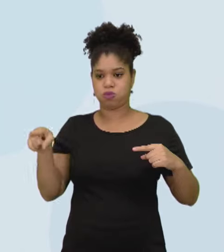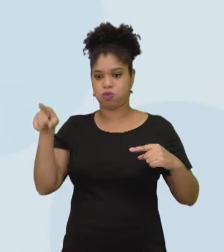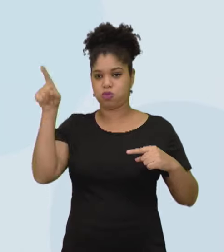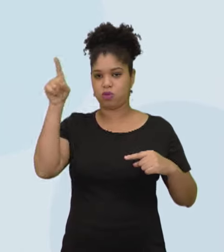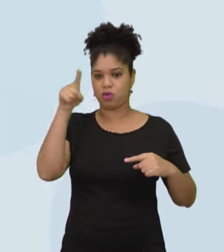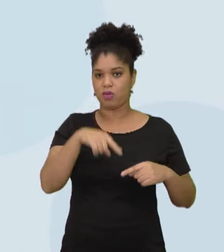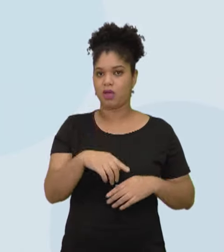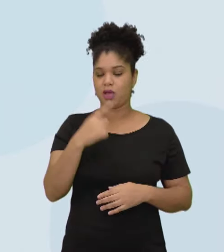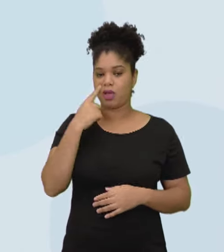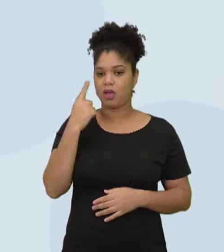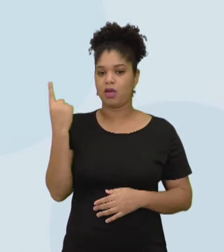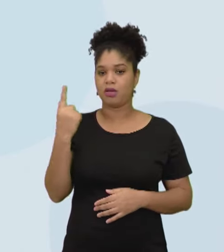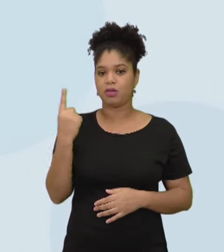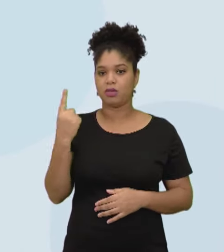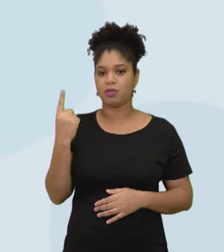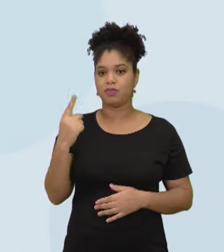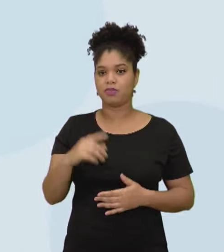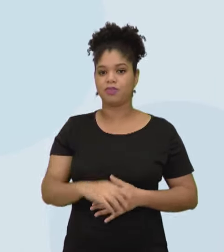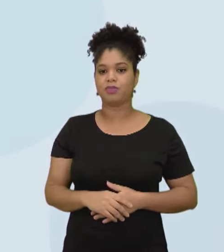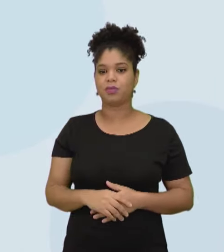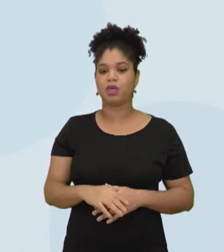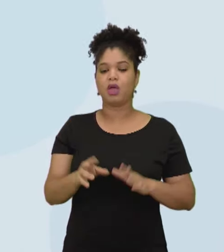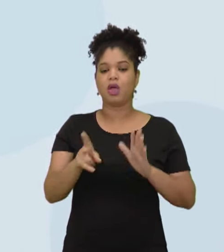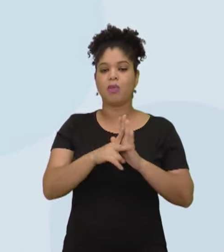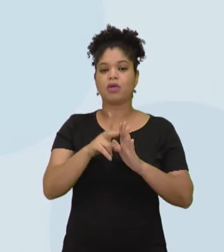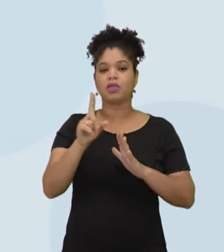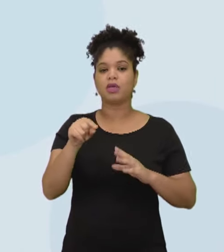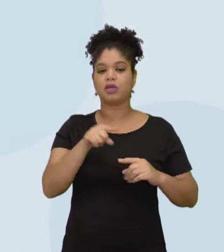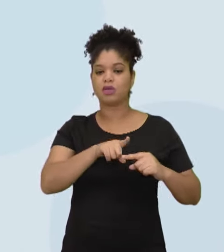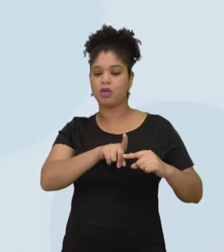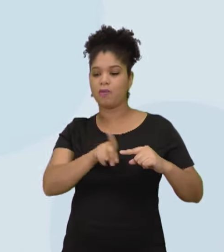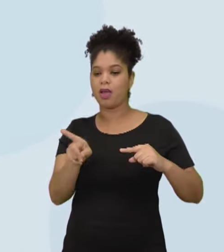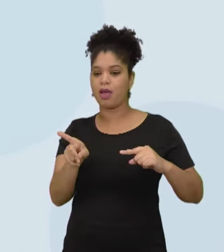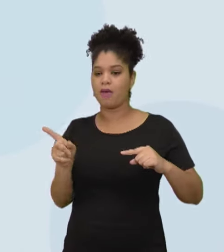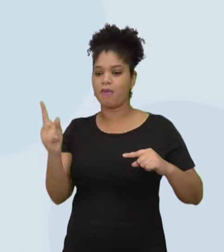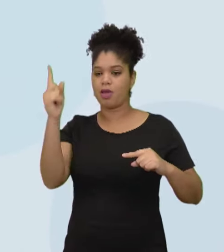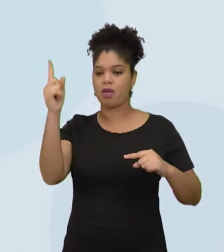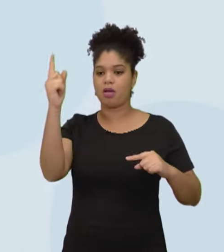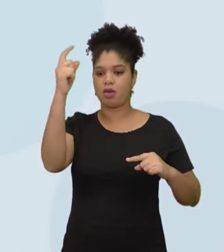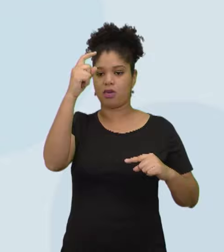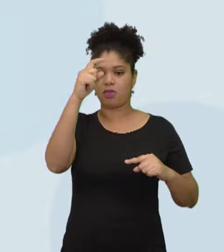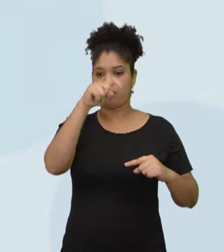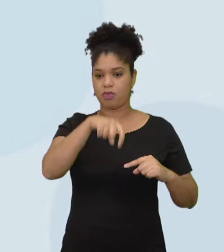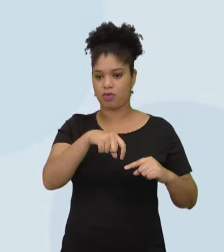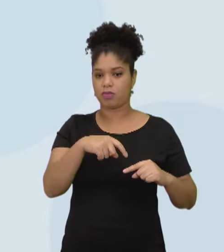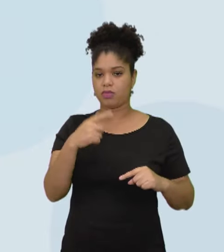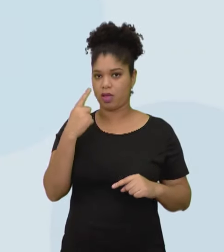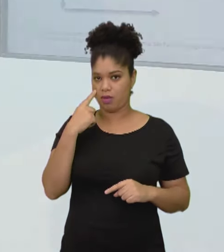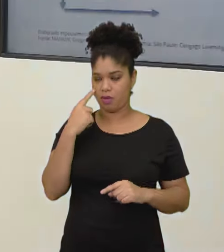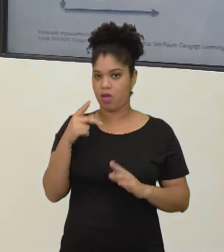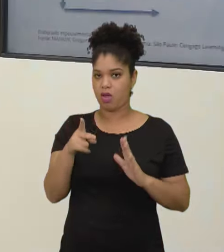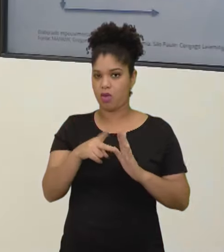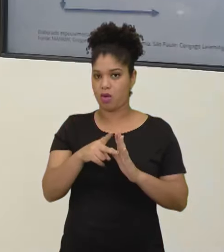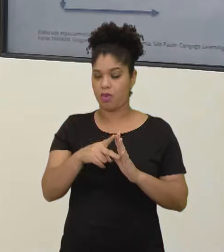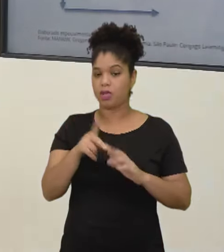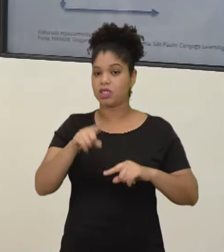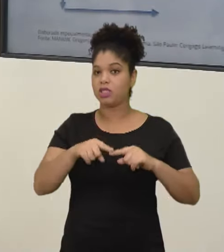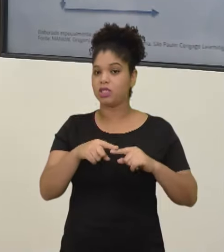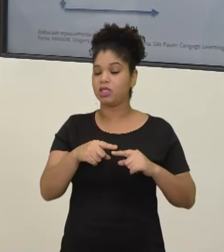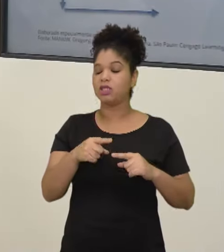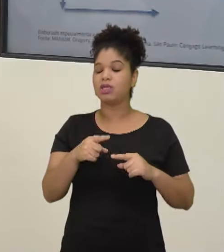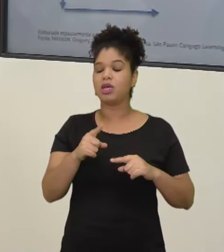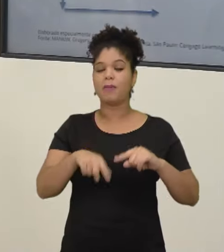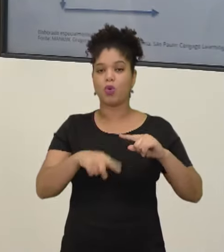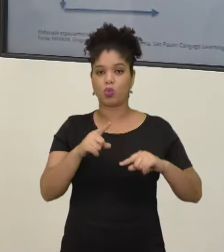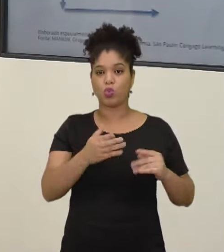primeira coisa que a gente tem que ter em vista é que a setinha laranja significa o fluxo de bens e serviços, ou seja, o trabalho ou as coisas